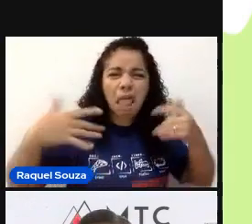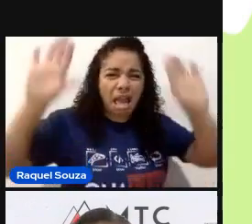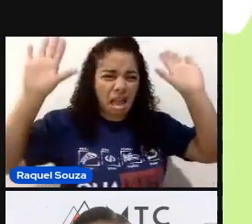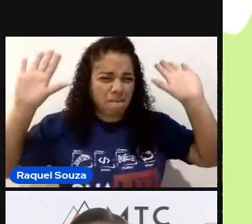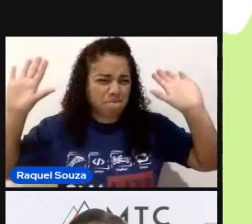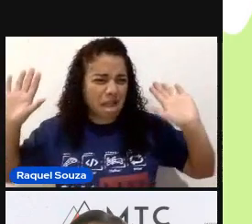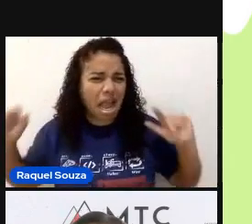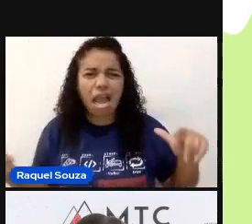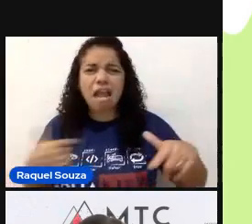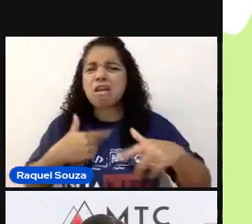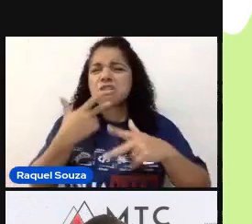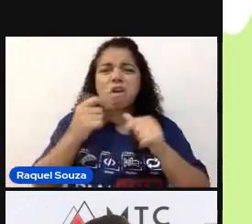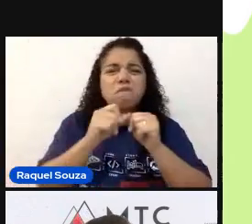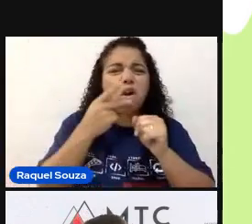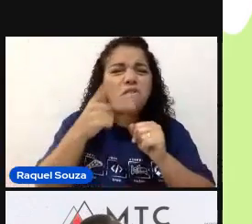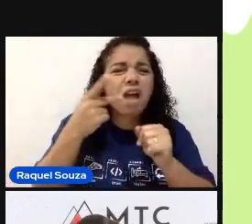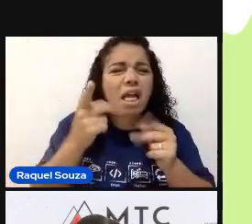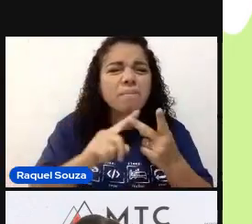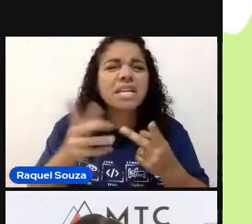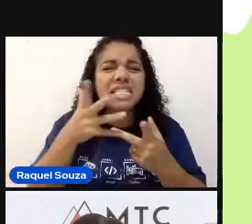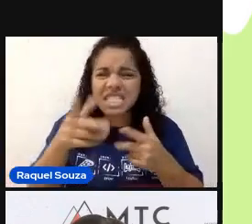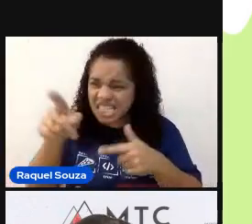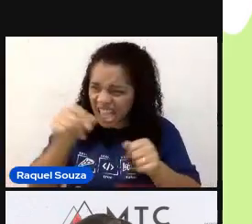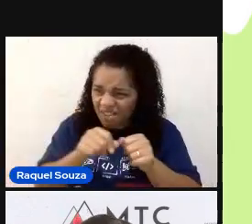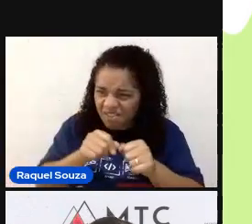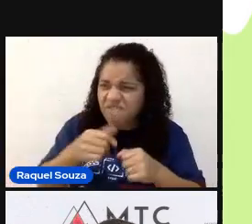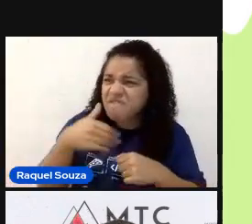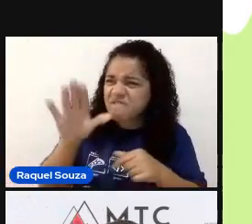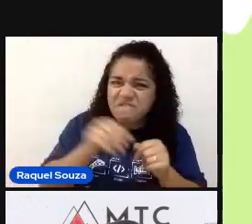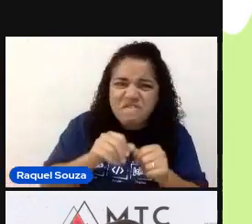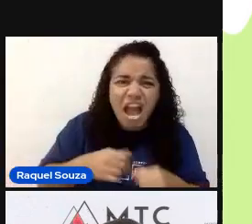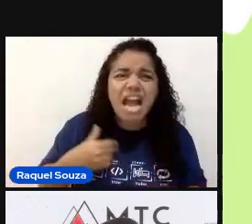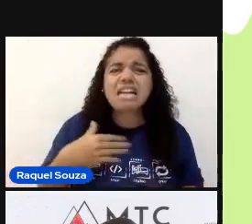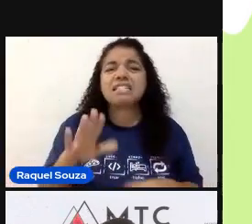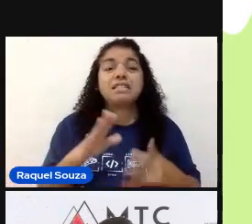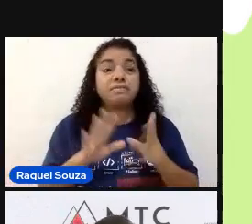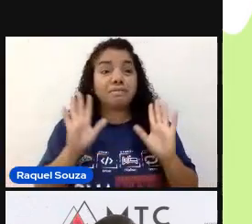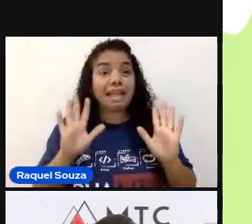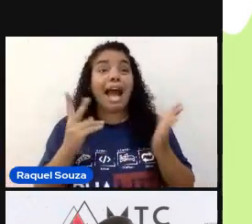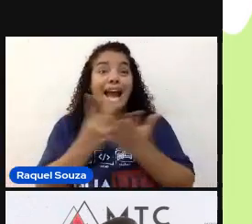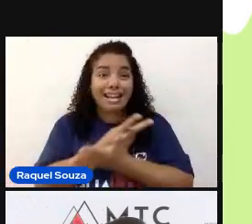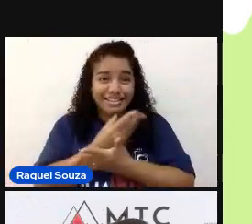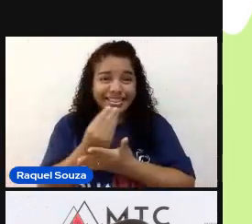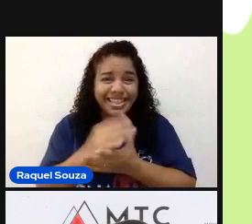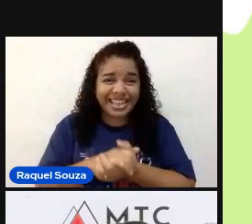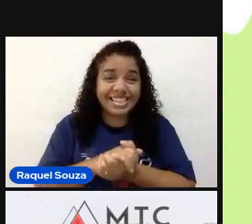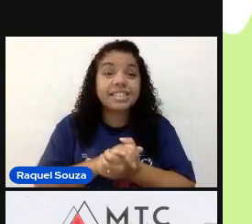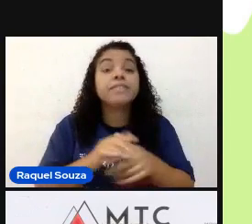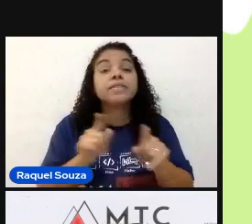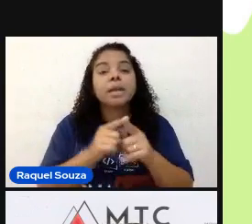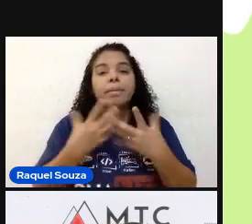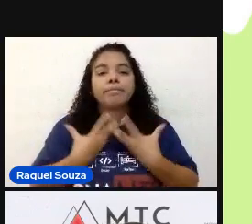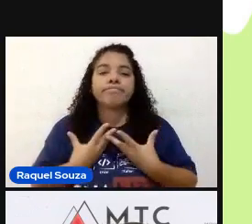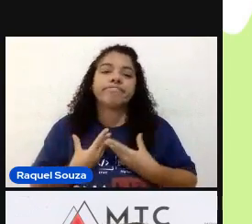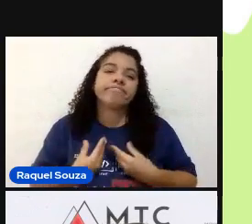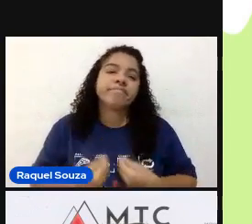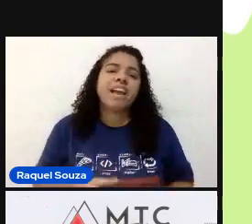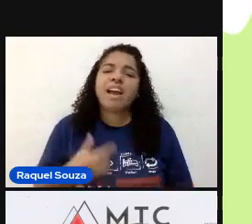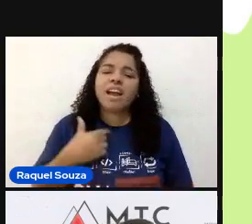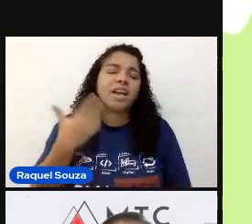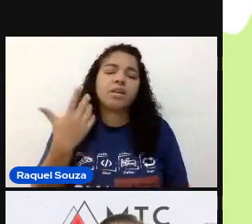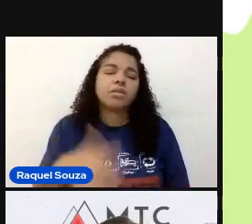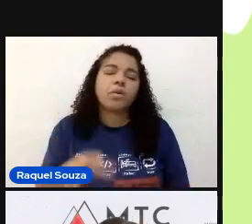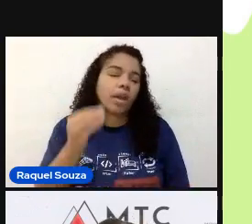vou falar mais. Se quiser fazer, faz. Acontece muito. E desânimo. Eu nem quero mais